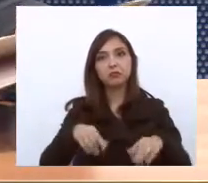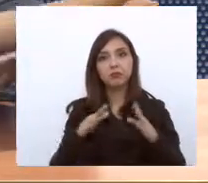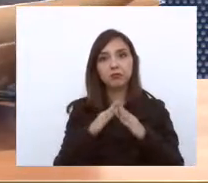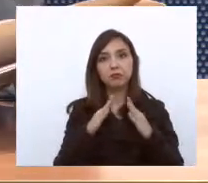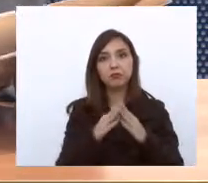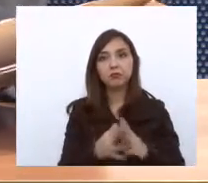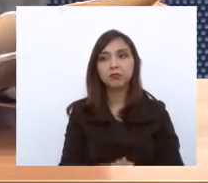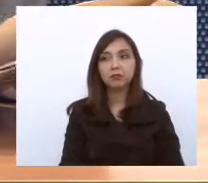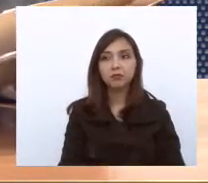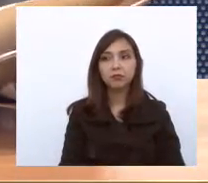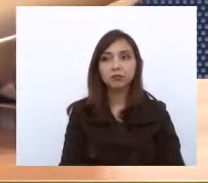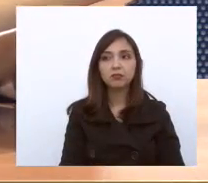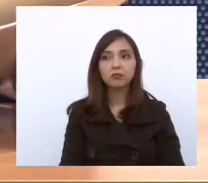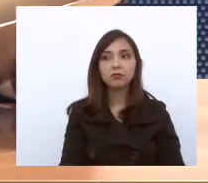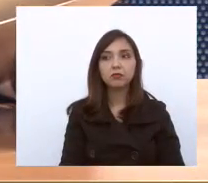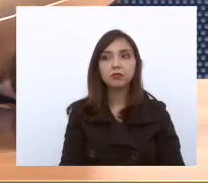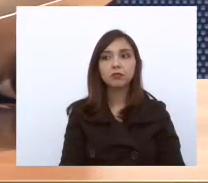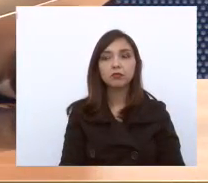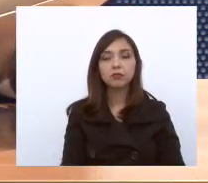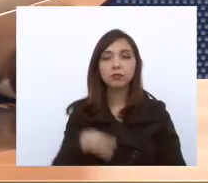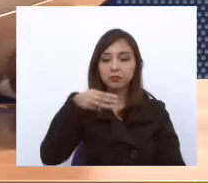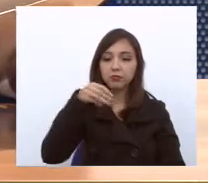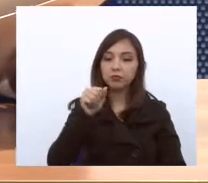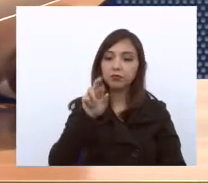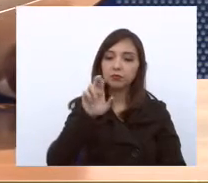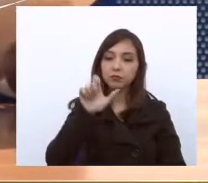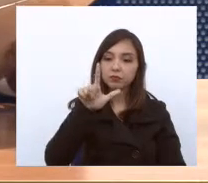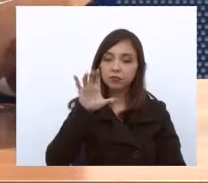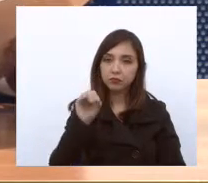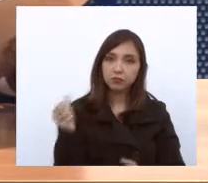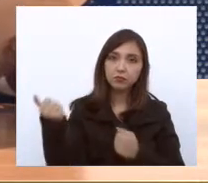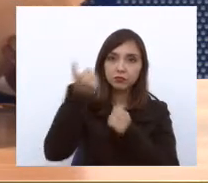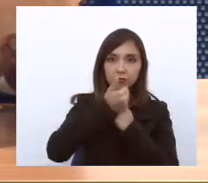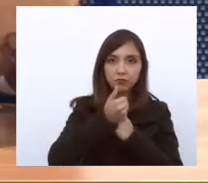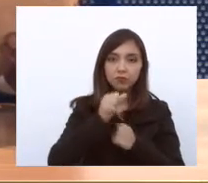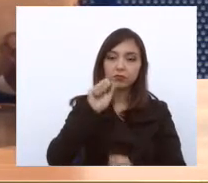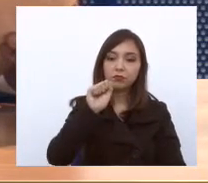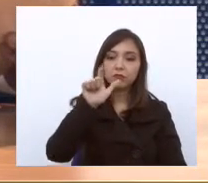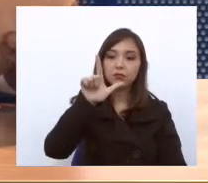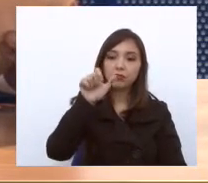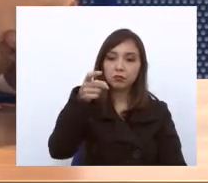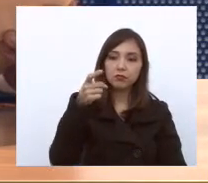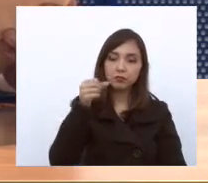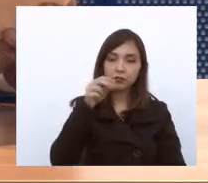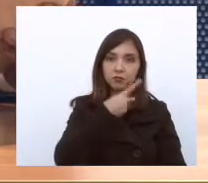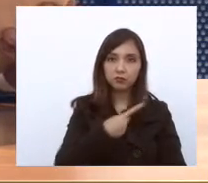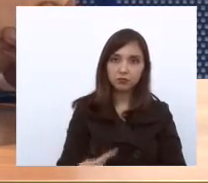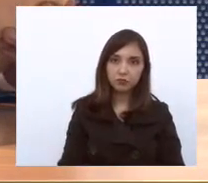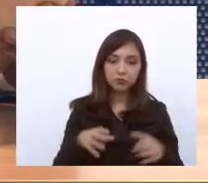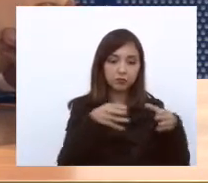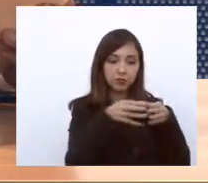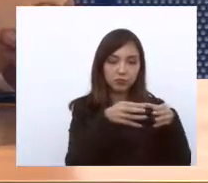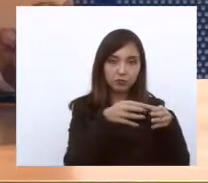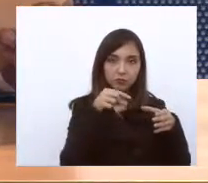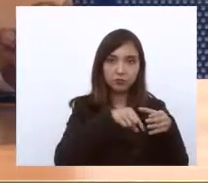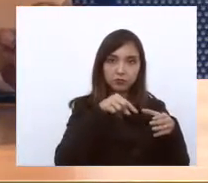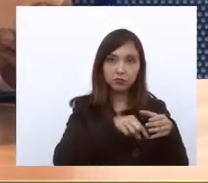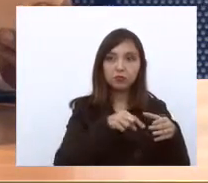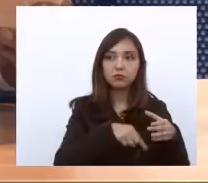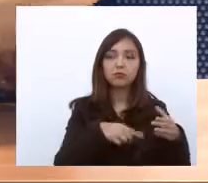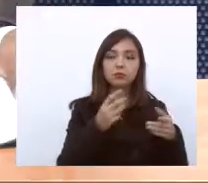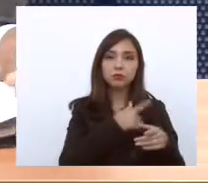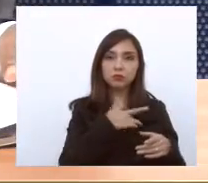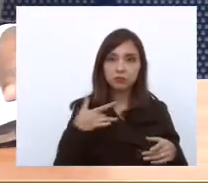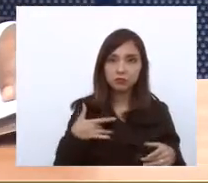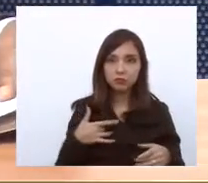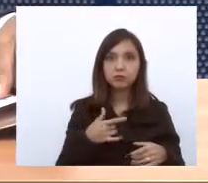vereador. Designo o vereador Marcelo Seminaldo para substituir o doutor Alexandre Dentista na presidência da Comissão de Higiene e como membro da